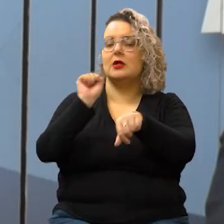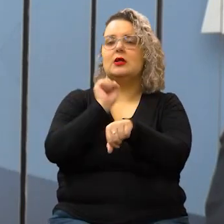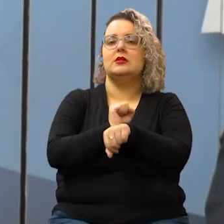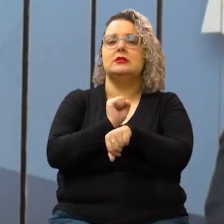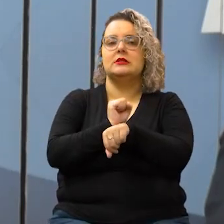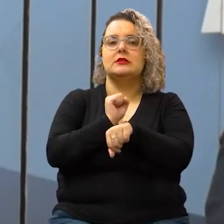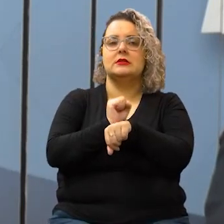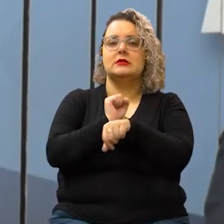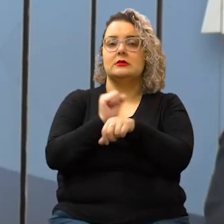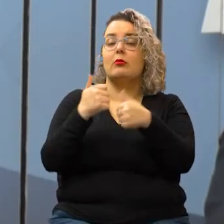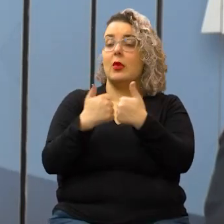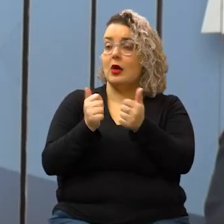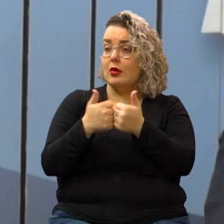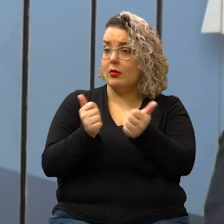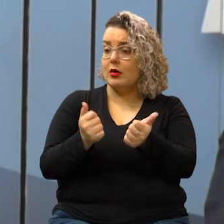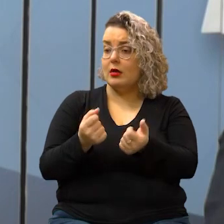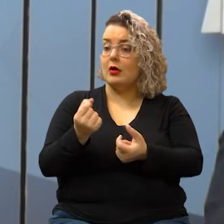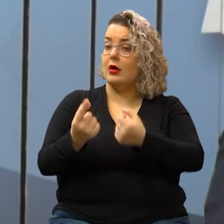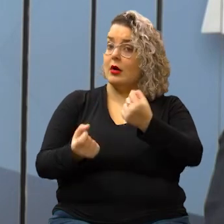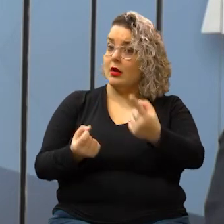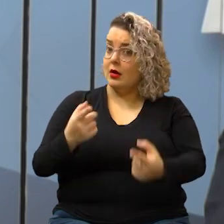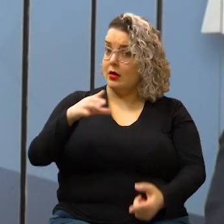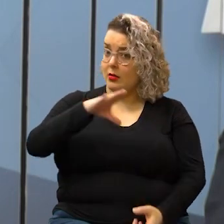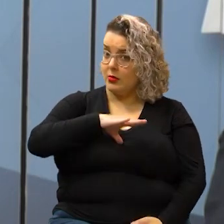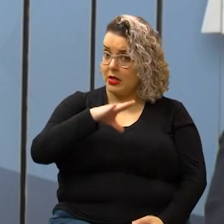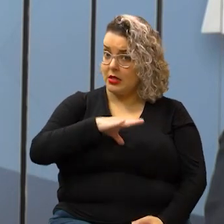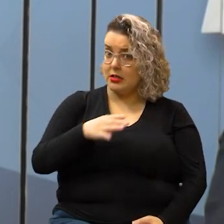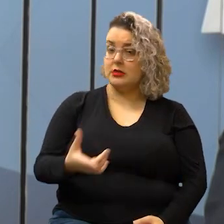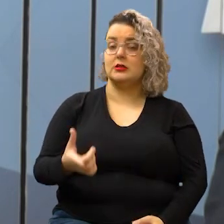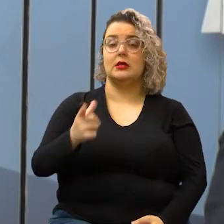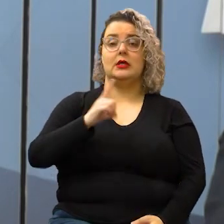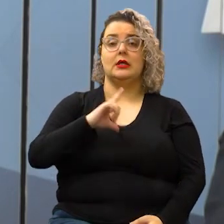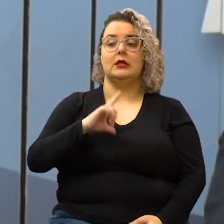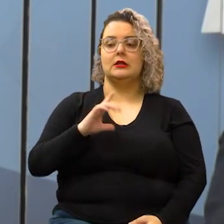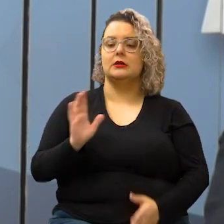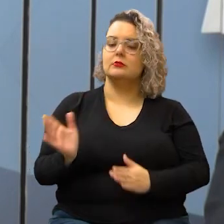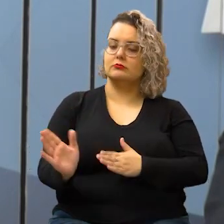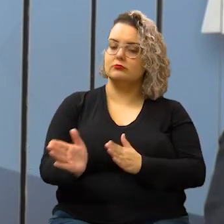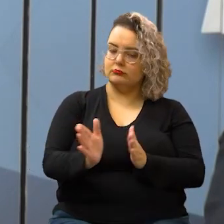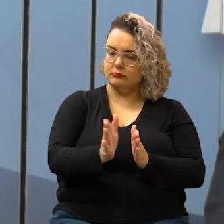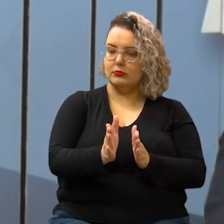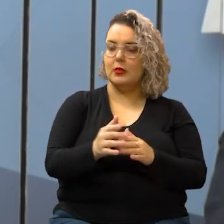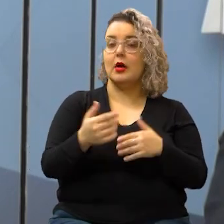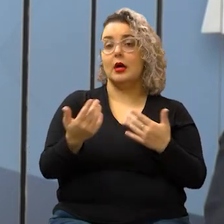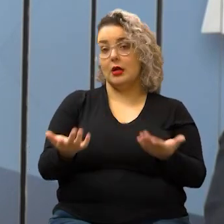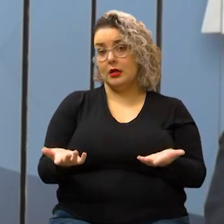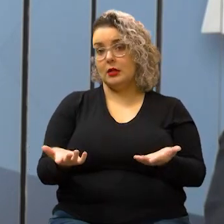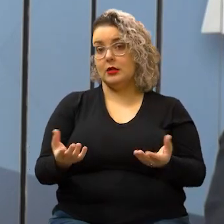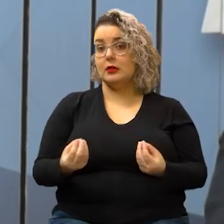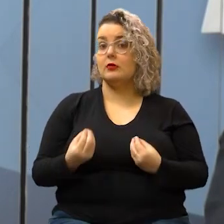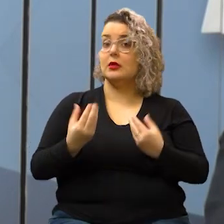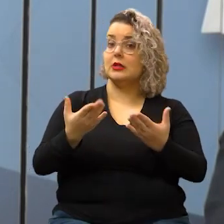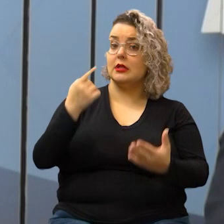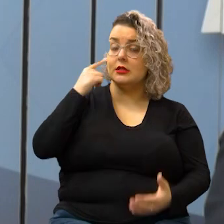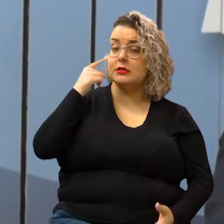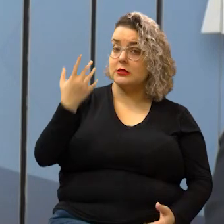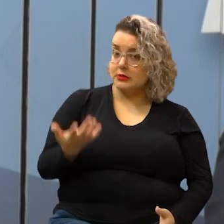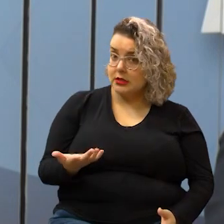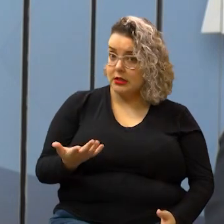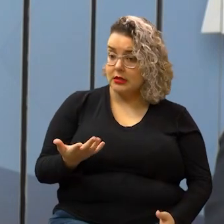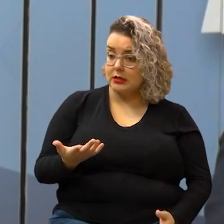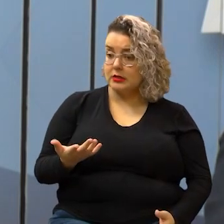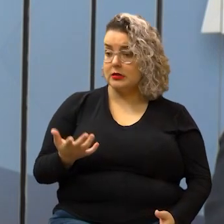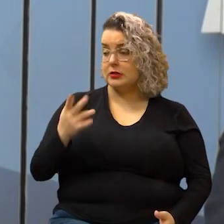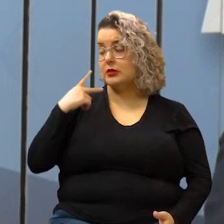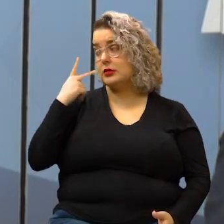esses ônibus, né? Alguns municípios têm caminhado nessa direção. Então foi até trazida essa ideia que